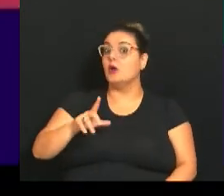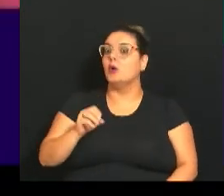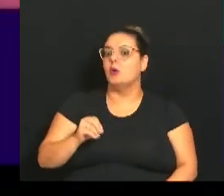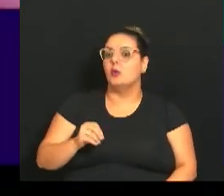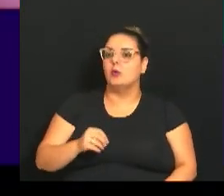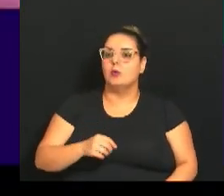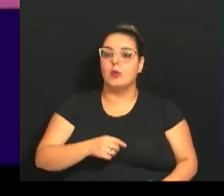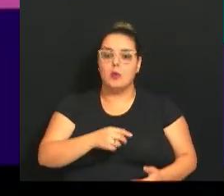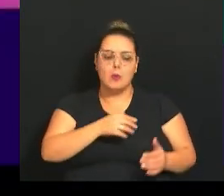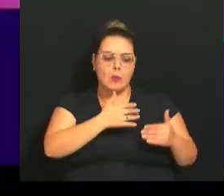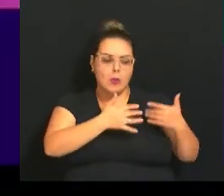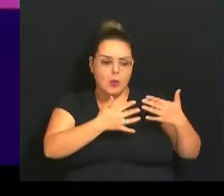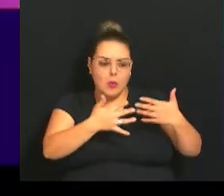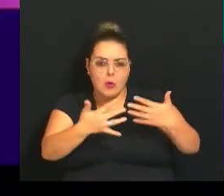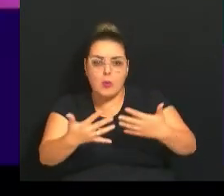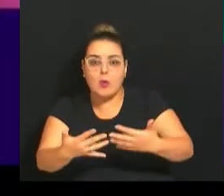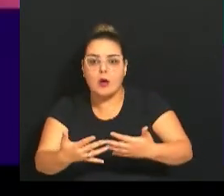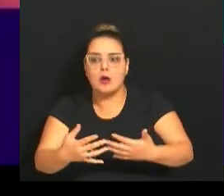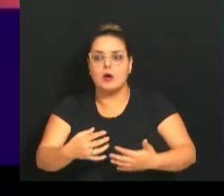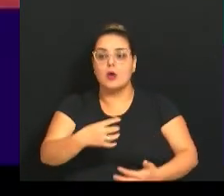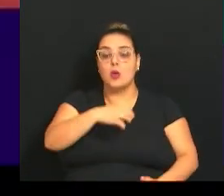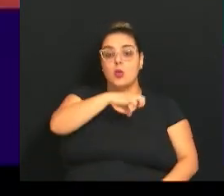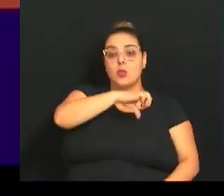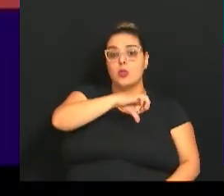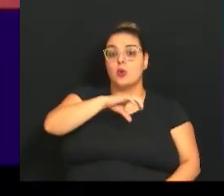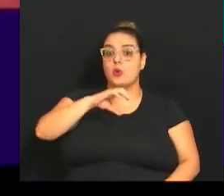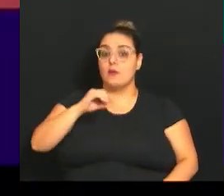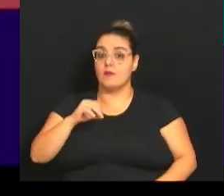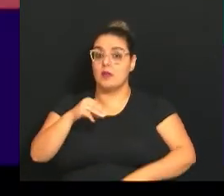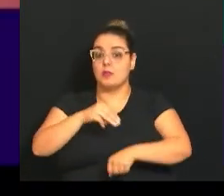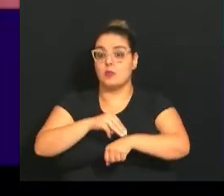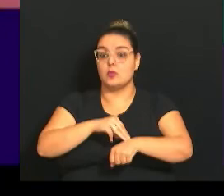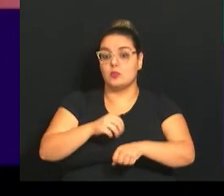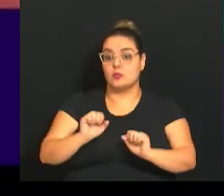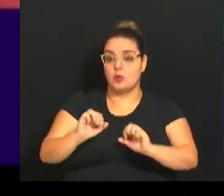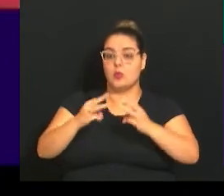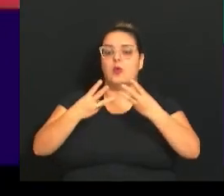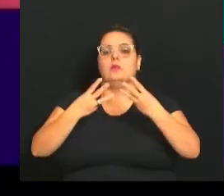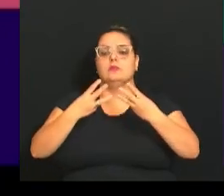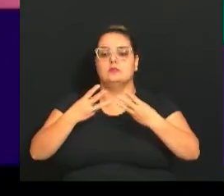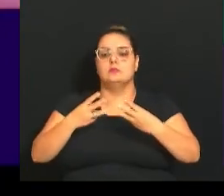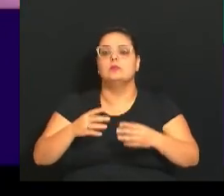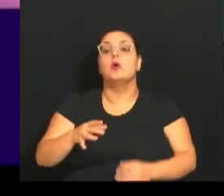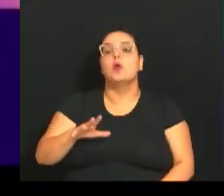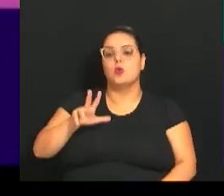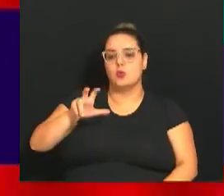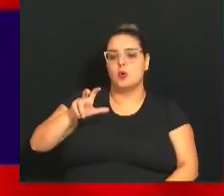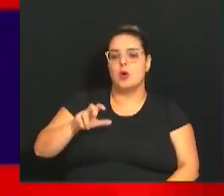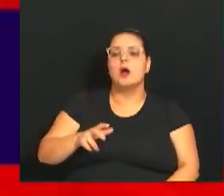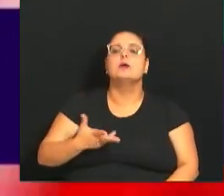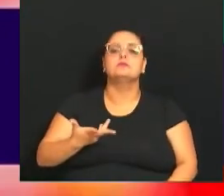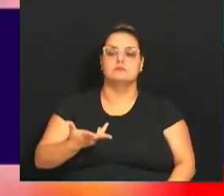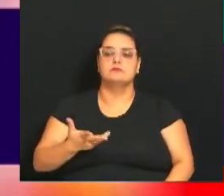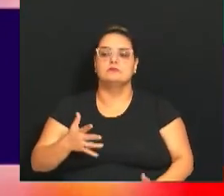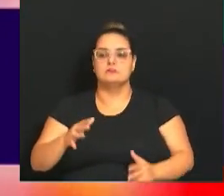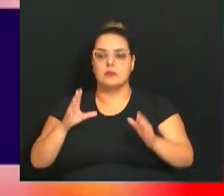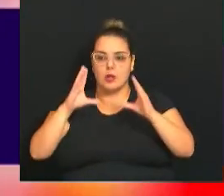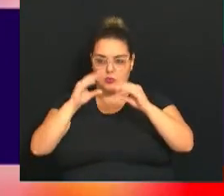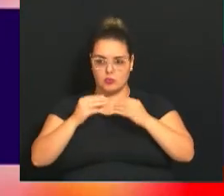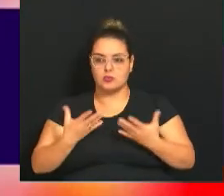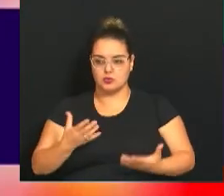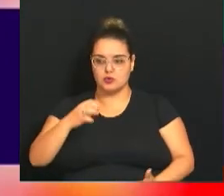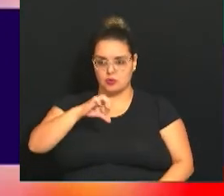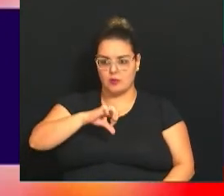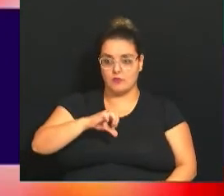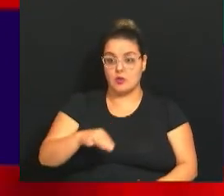tango tradicional durante 90 minutos de show. Vai ser no Teatro Iguatemi às 9 da noite. E chega hoje em Campinas